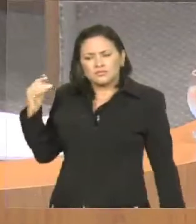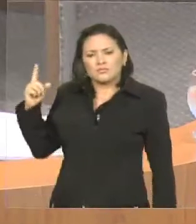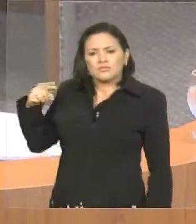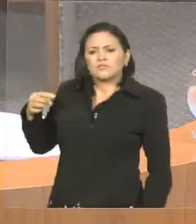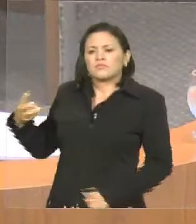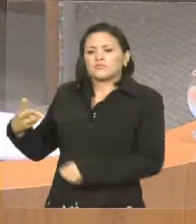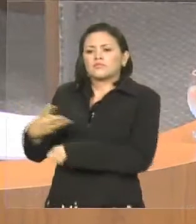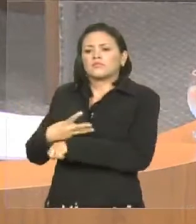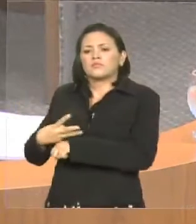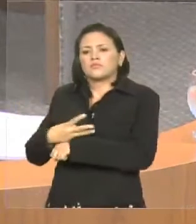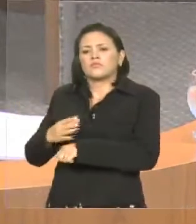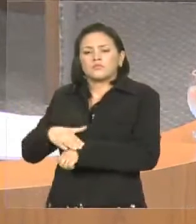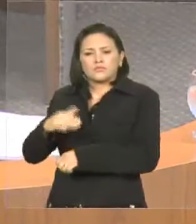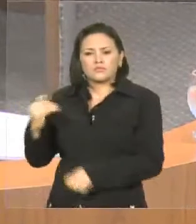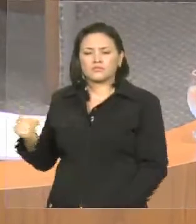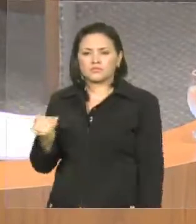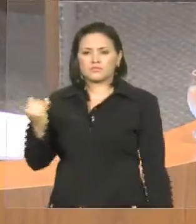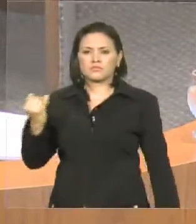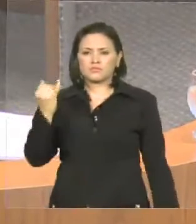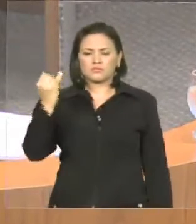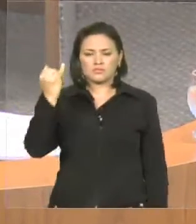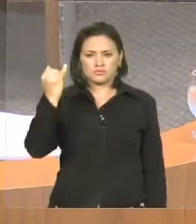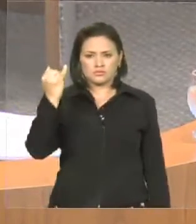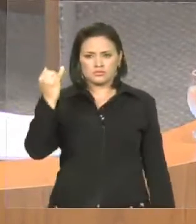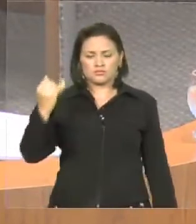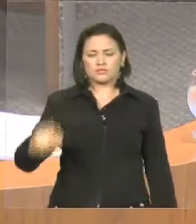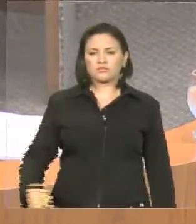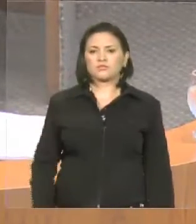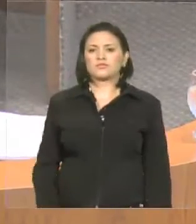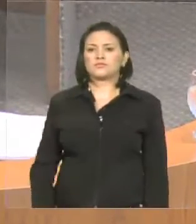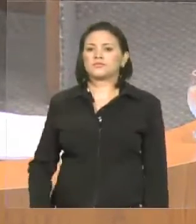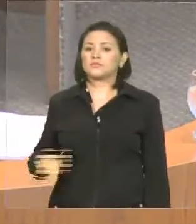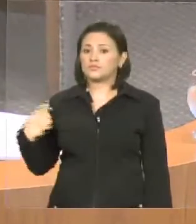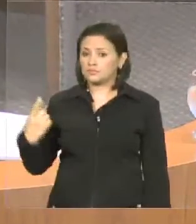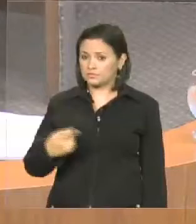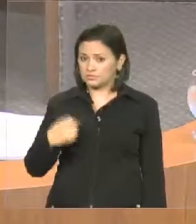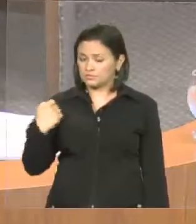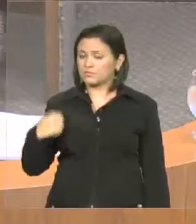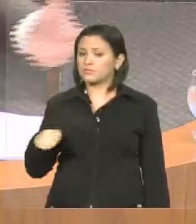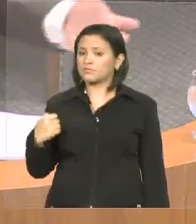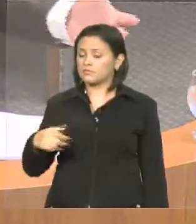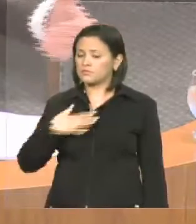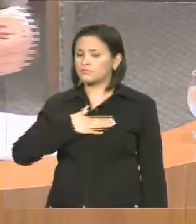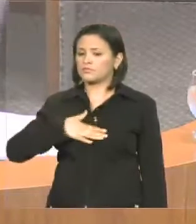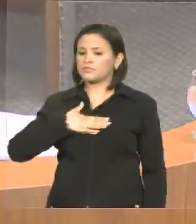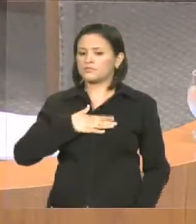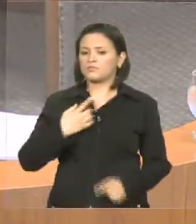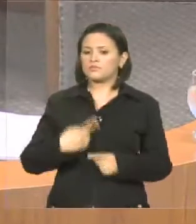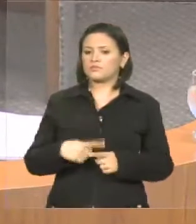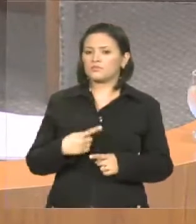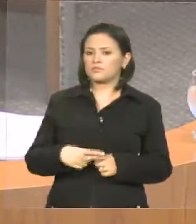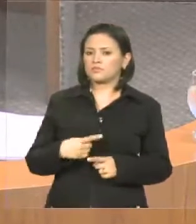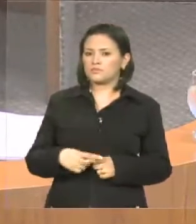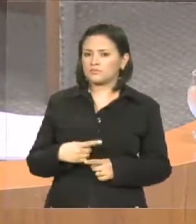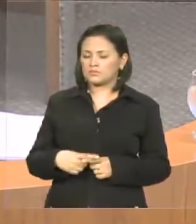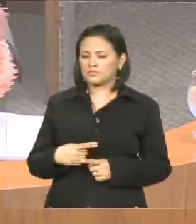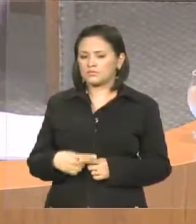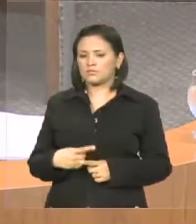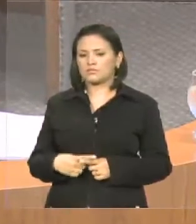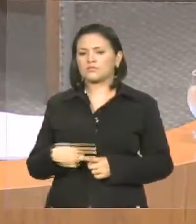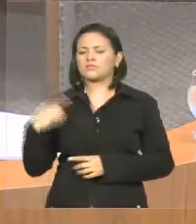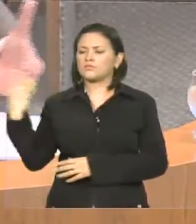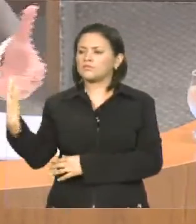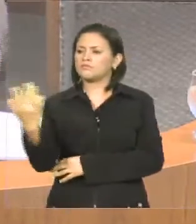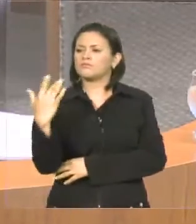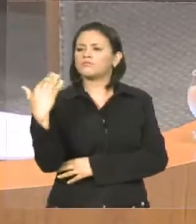do Império e que está retomando o seu ritmo de crescimento. Nós temos que comemorar a nossa riqueza em termos geográficos, em termos ambientais,